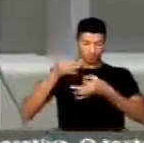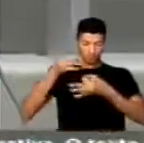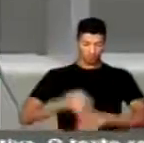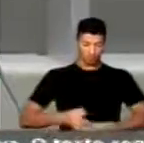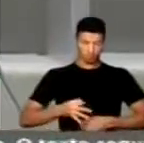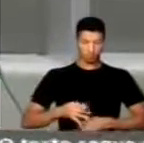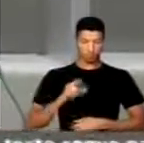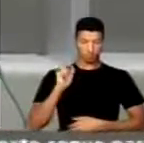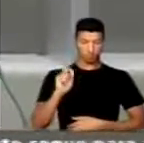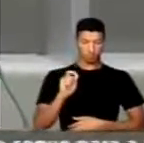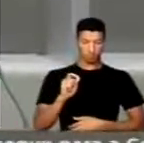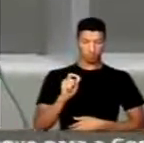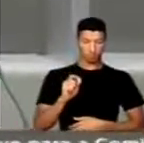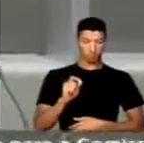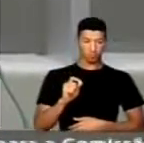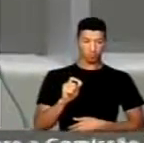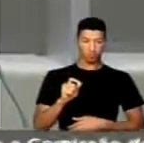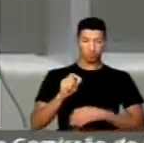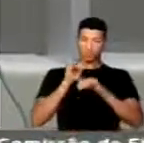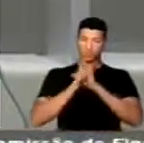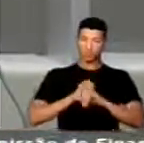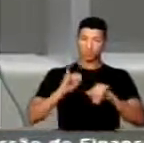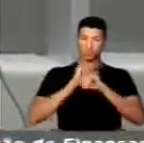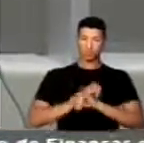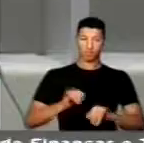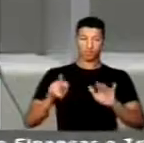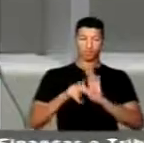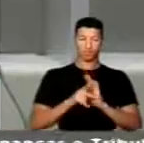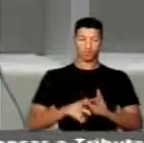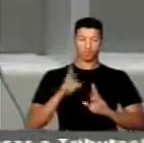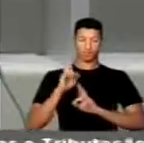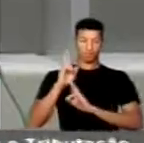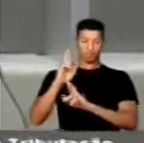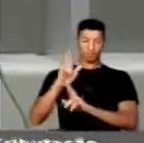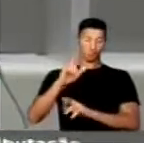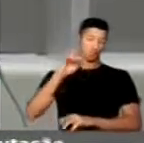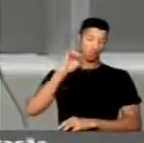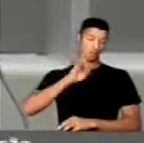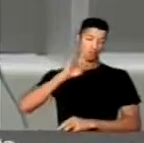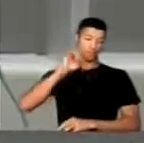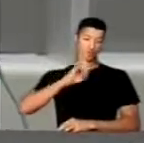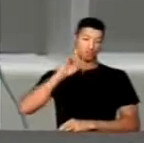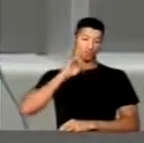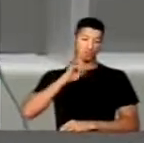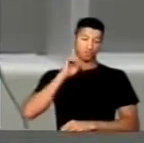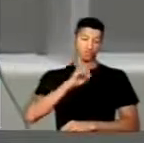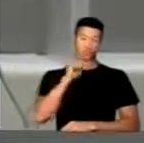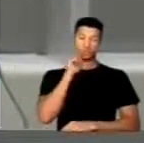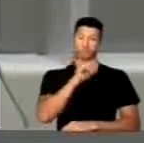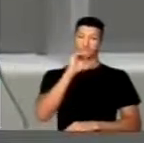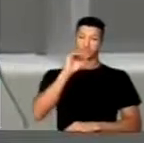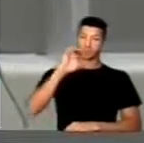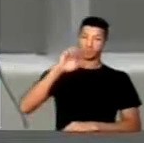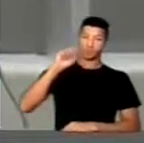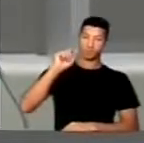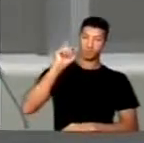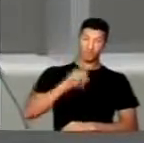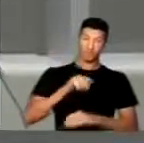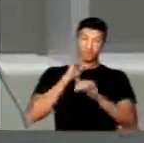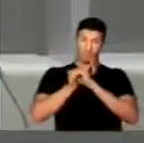certeza que o pronunciamento do representante dos Estados Unidos na OEA é